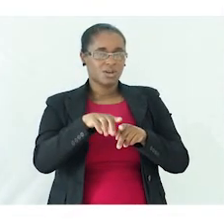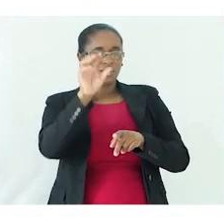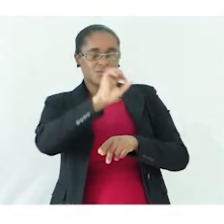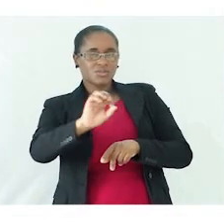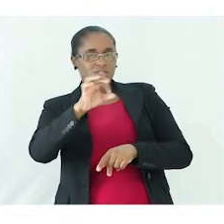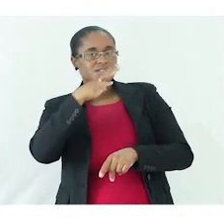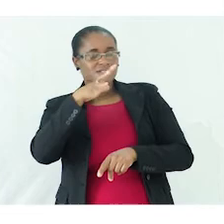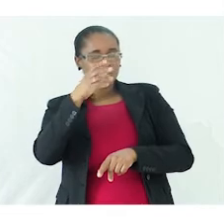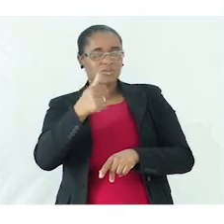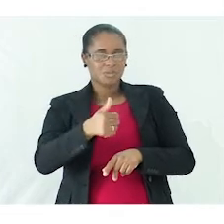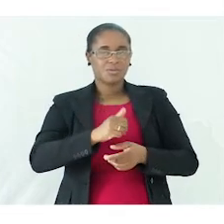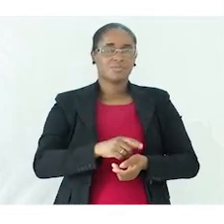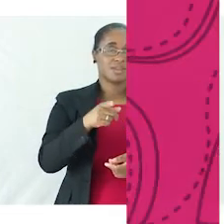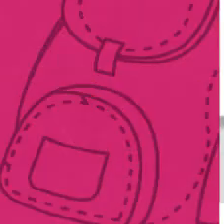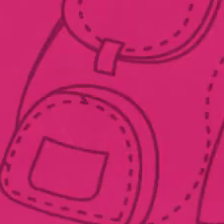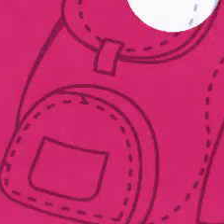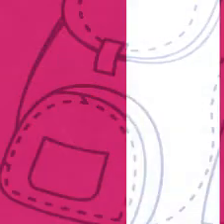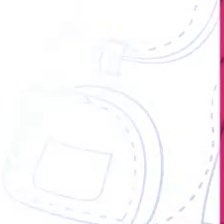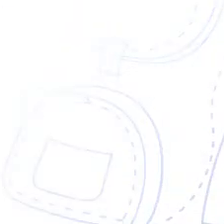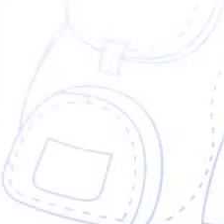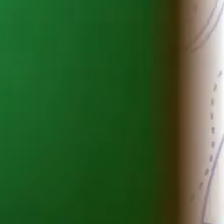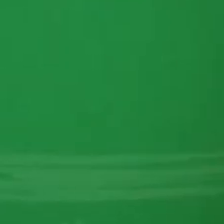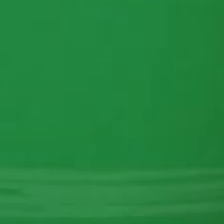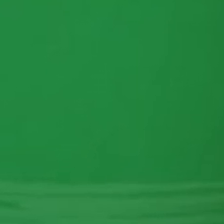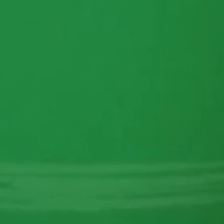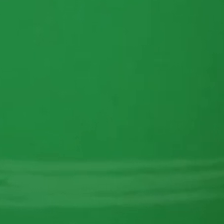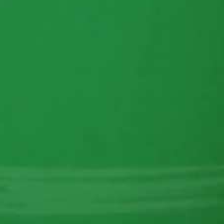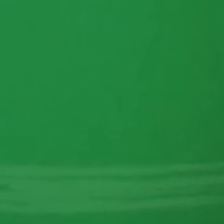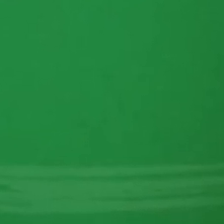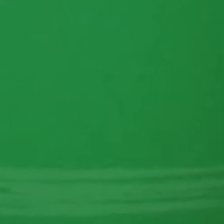como é que o professor fez para chegar a essa resposta.